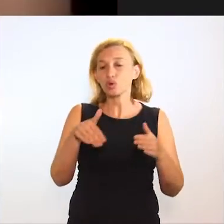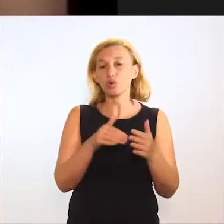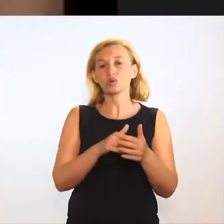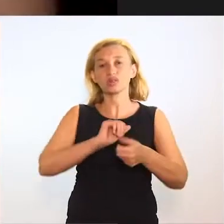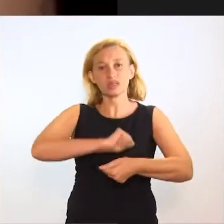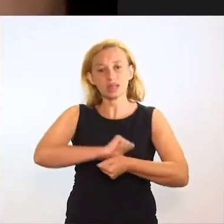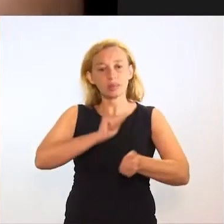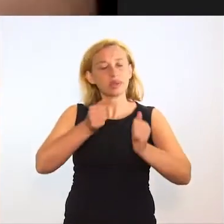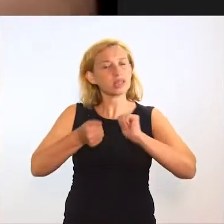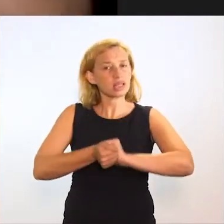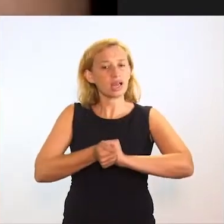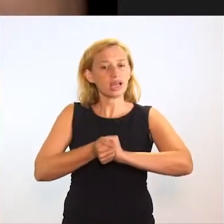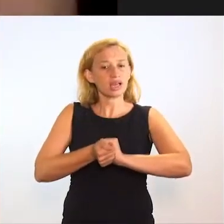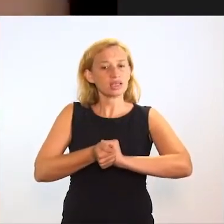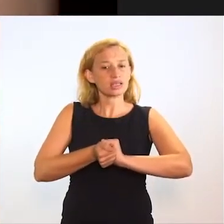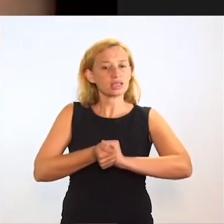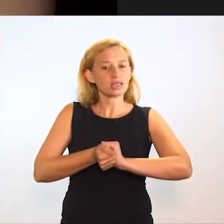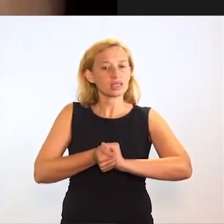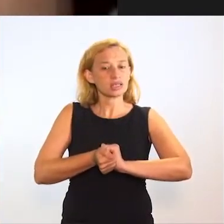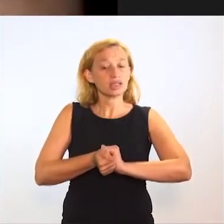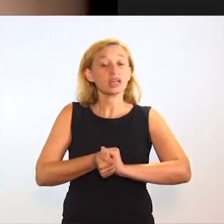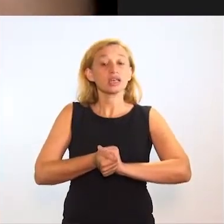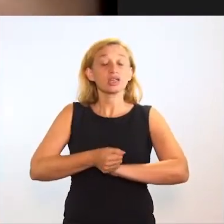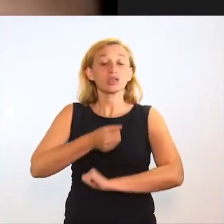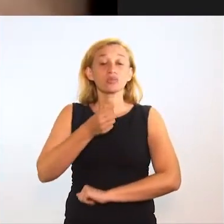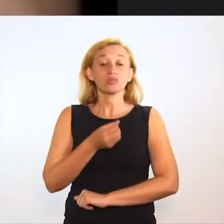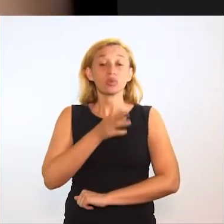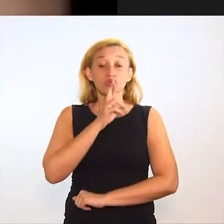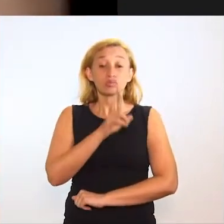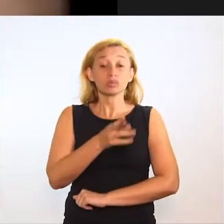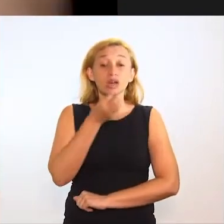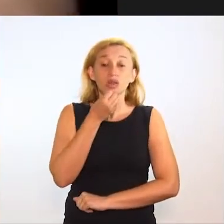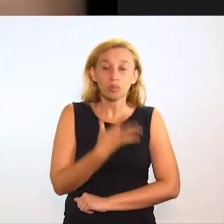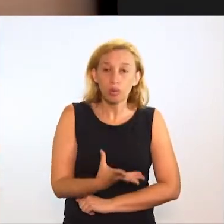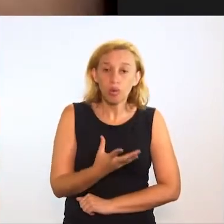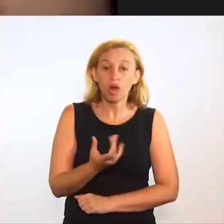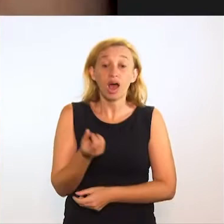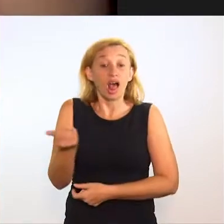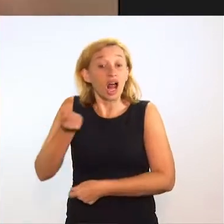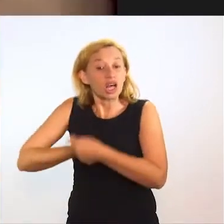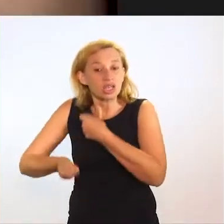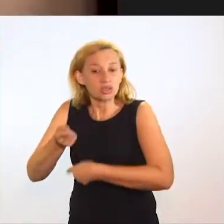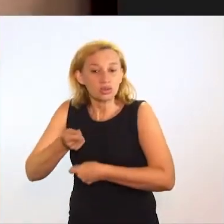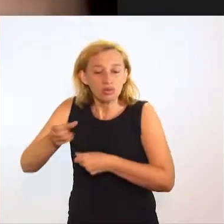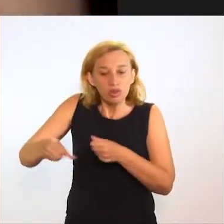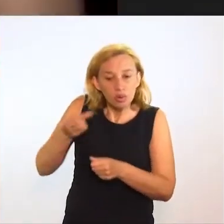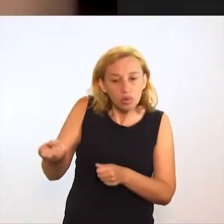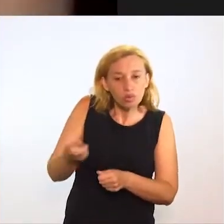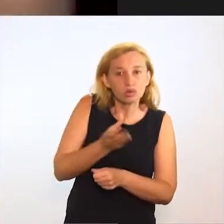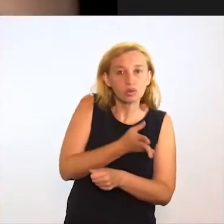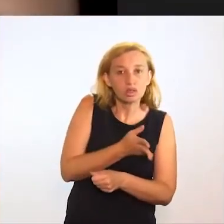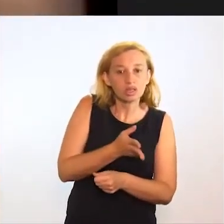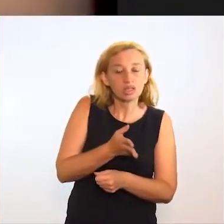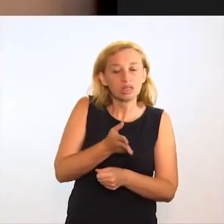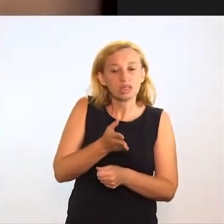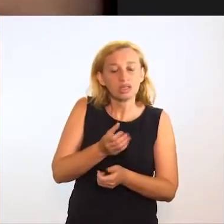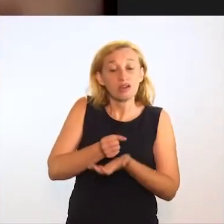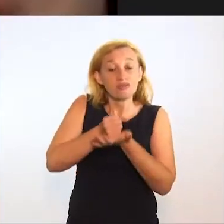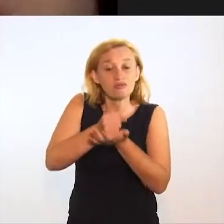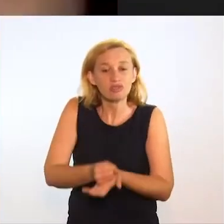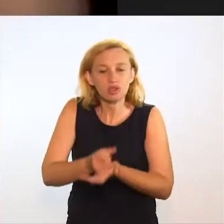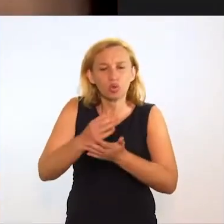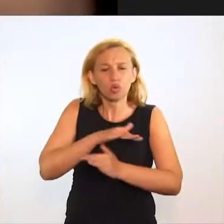tudo e focar para que gere resultados, né? Então, a nova economia, ela vai